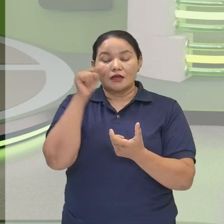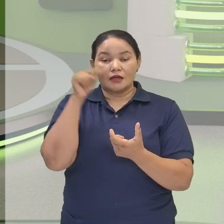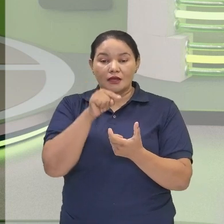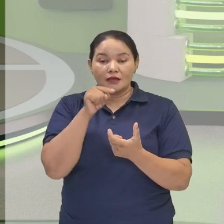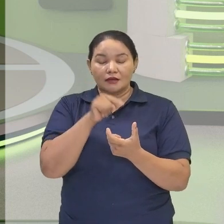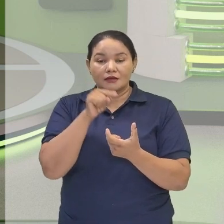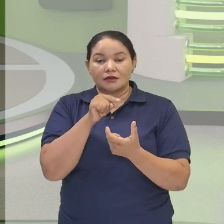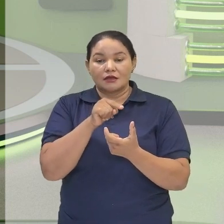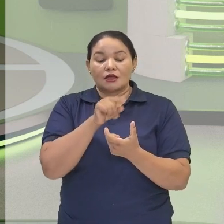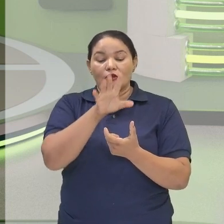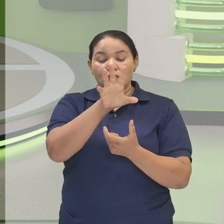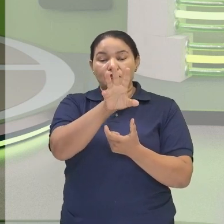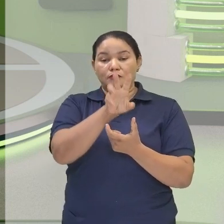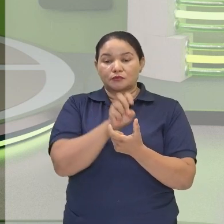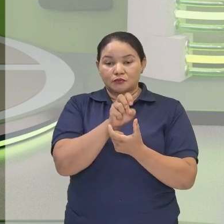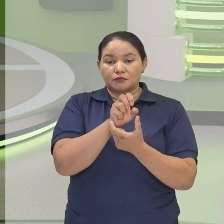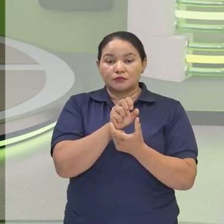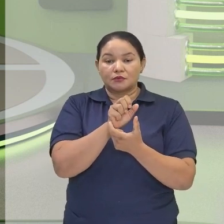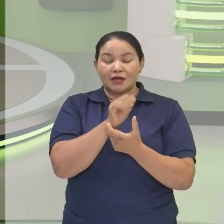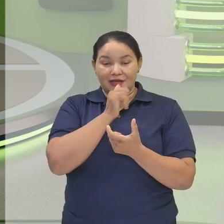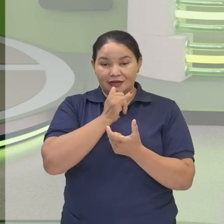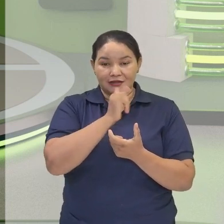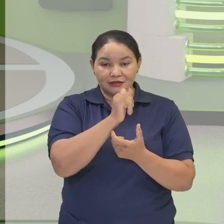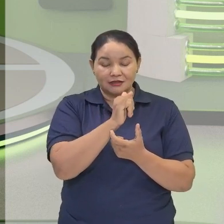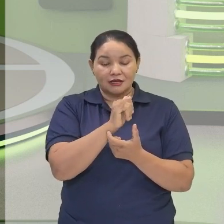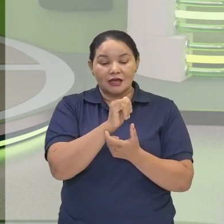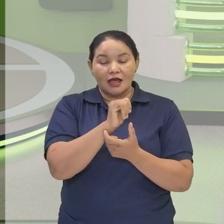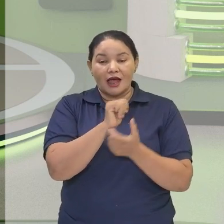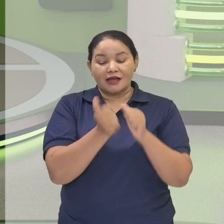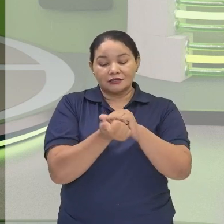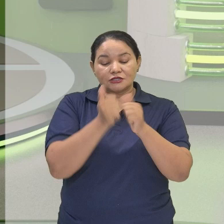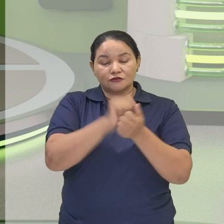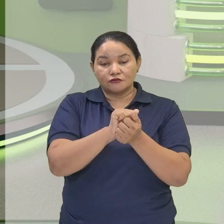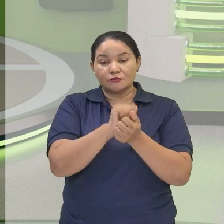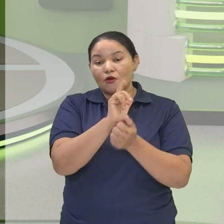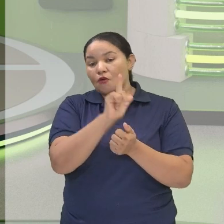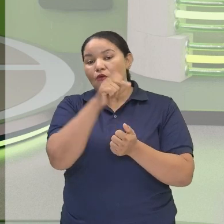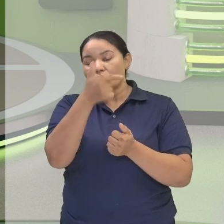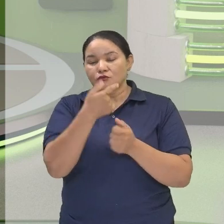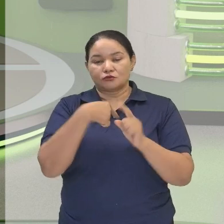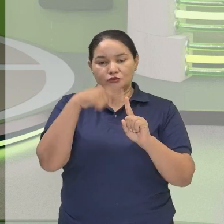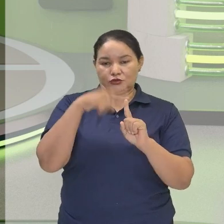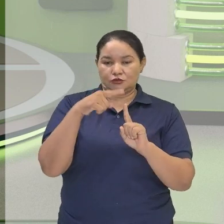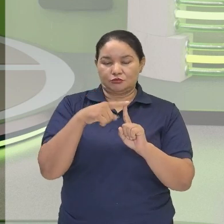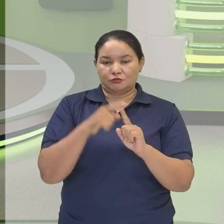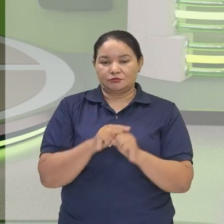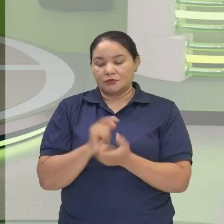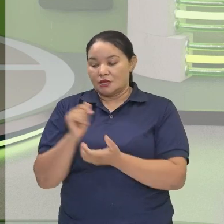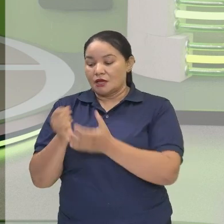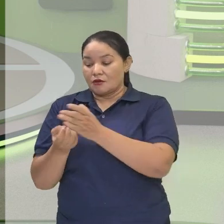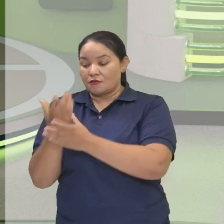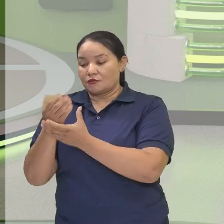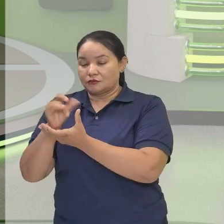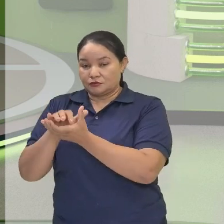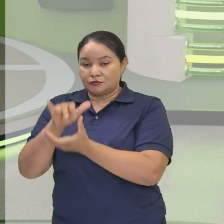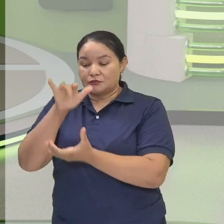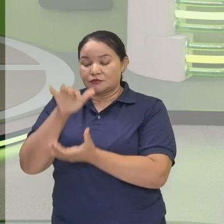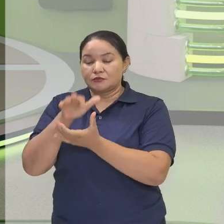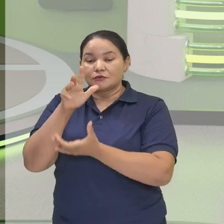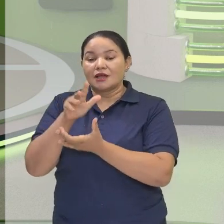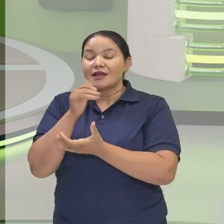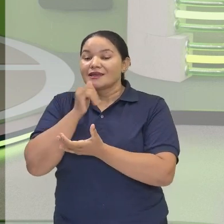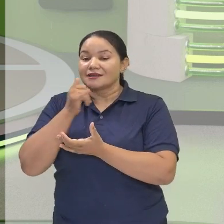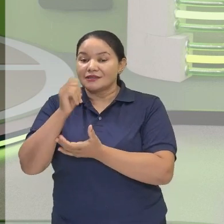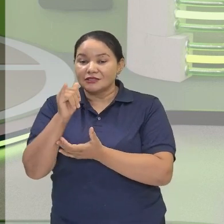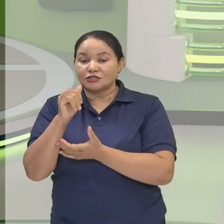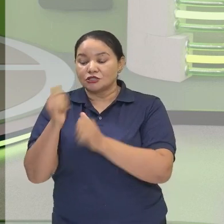energia elétrica e transformar em outra modalidade. Já os geradores, eles pegam outras modalidades de energia e